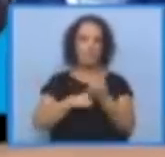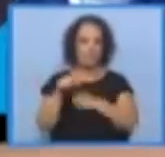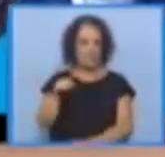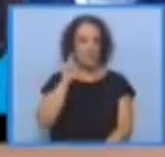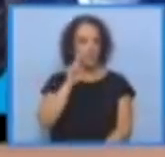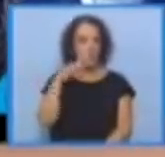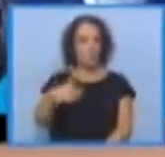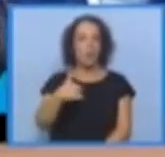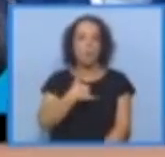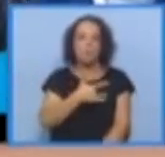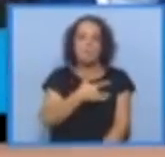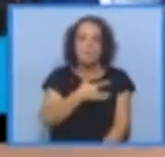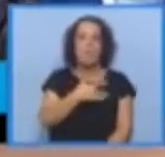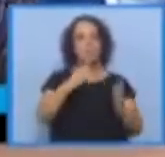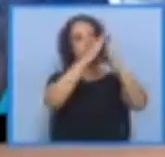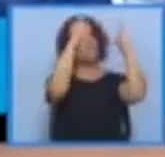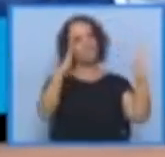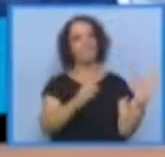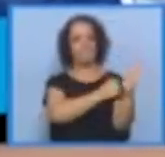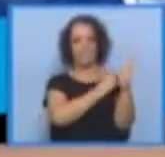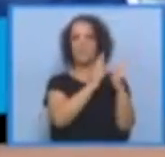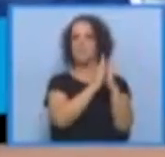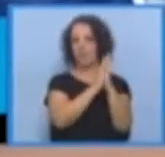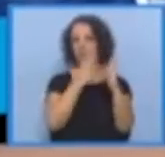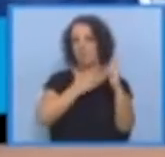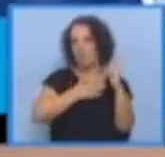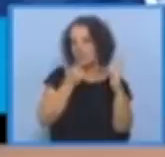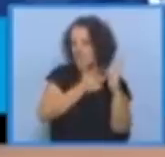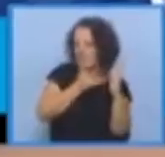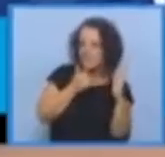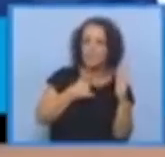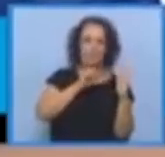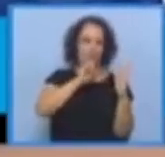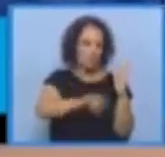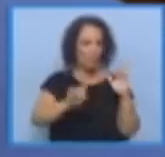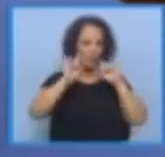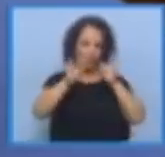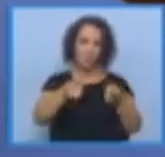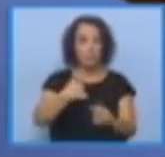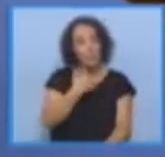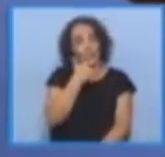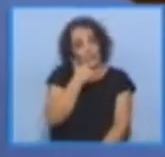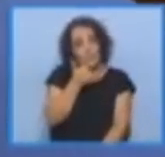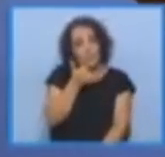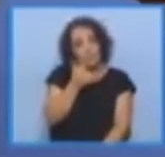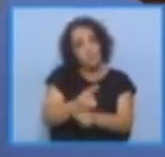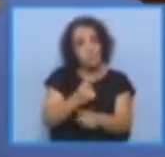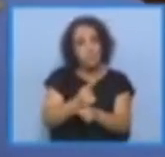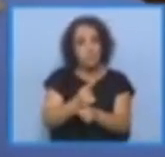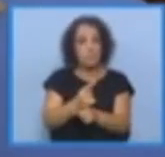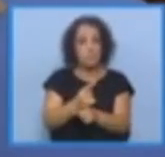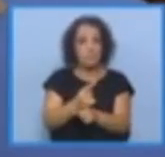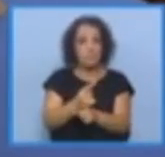esse amor que eu tenho à Igreja leva-me a fazer todo o sacrifício que for preciso. Portanto, eu sou feliz também porque